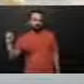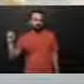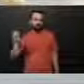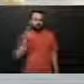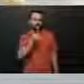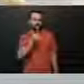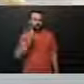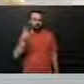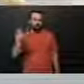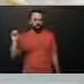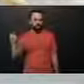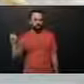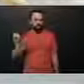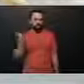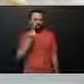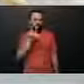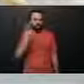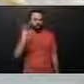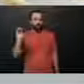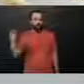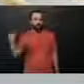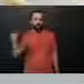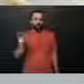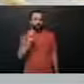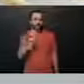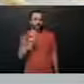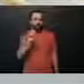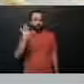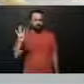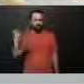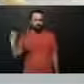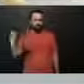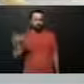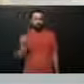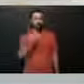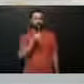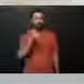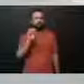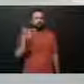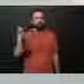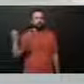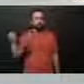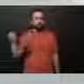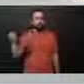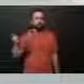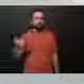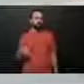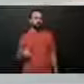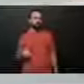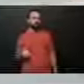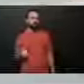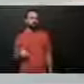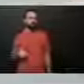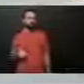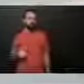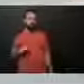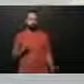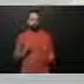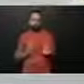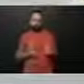110, 120, 130, 140, 150. Mas eu